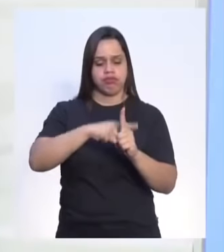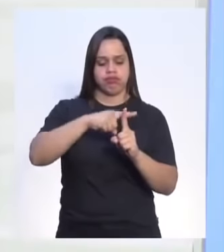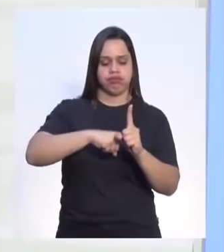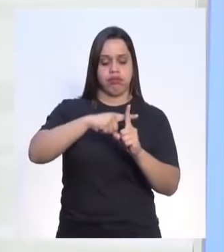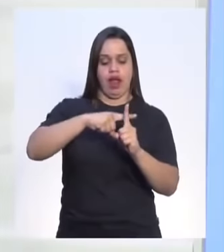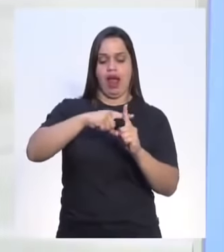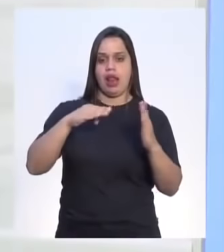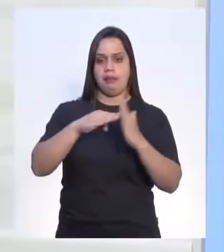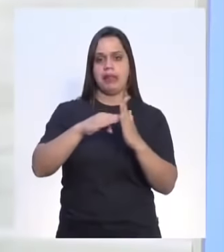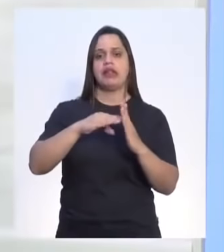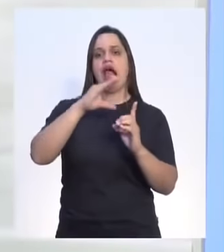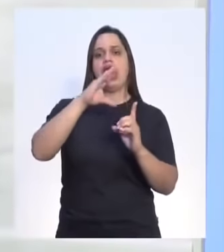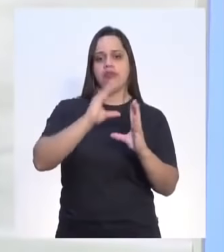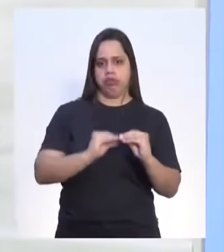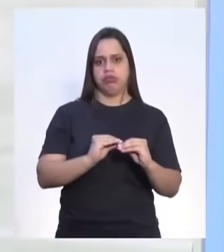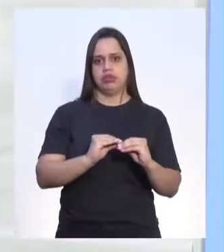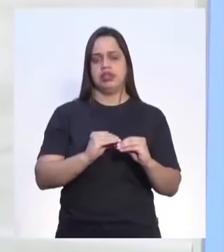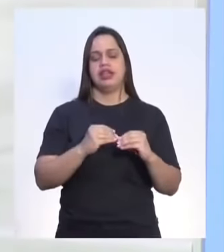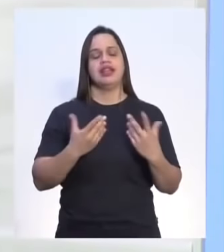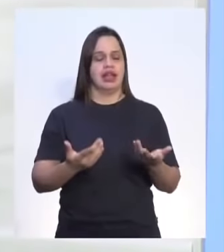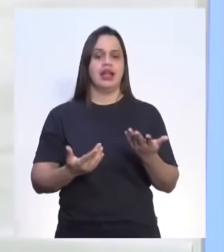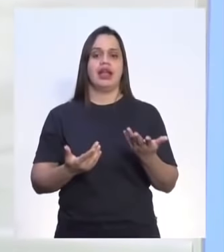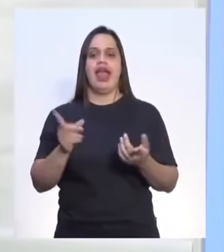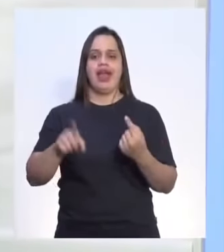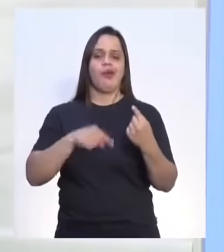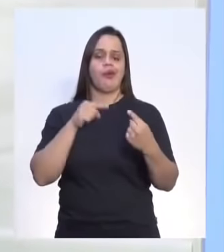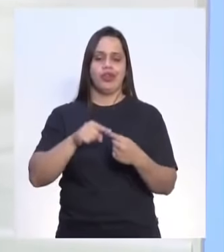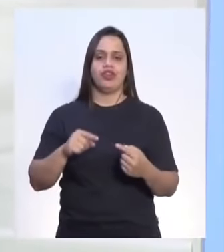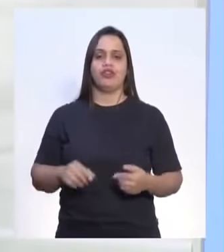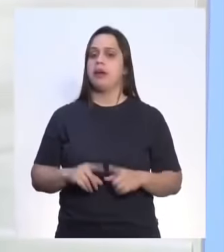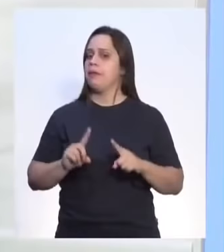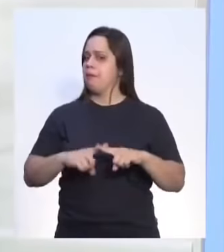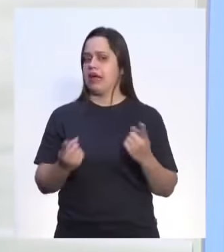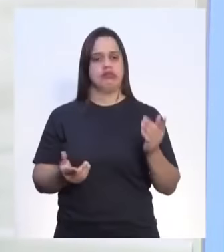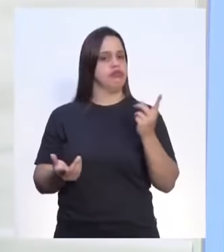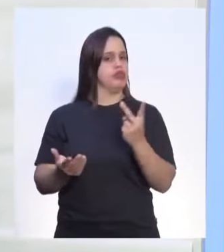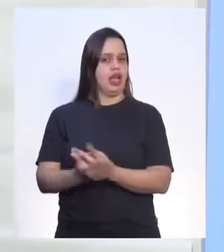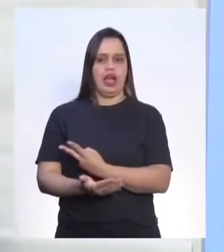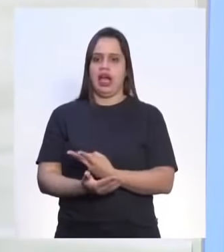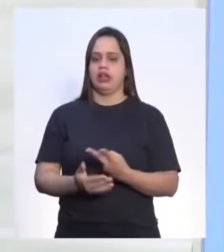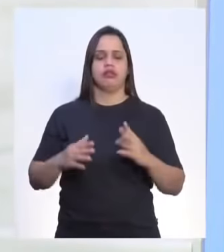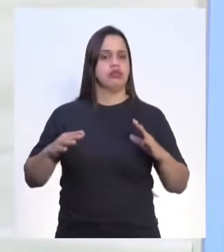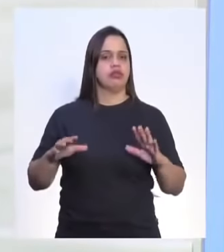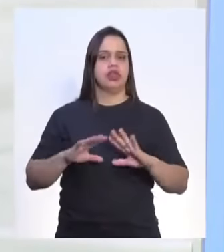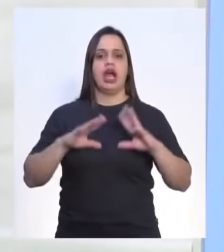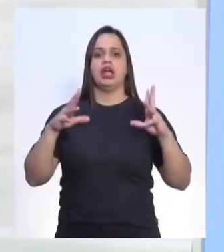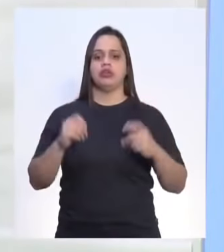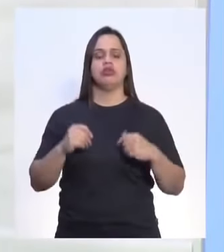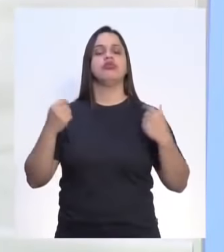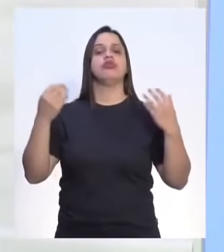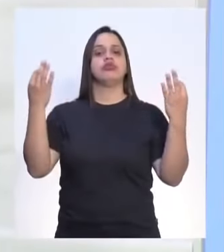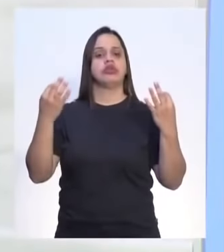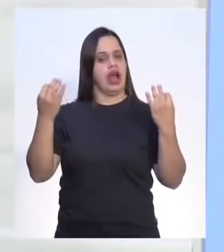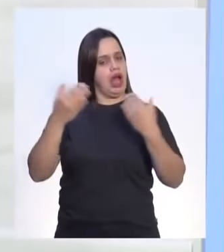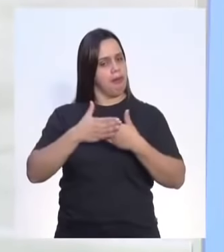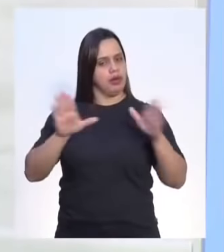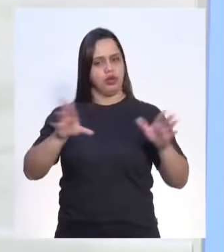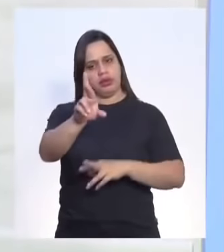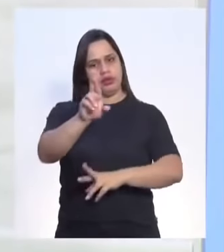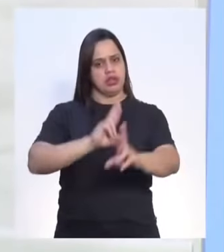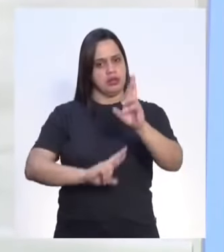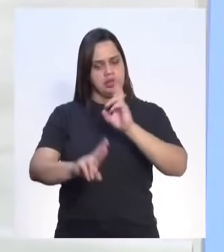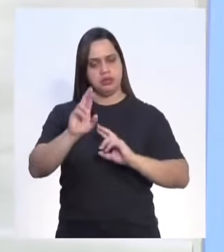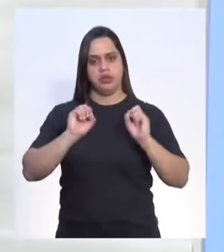Interessante. Beleza, gente. Tá? Então é essa a intenção. Mas não está errado, não. Tá? Existe a abertura para resposta. Tá ok?